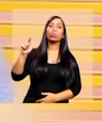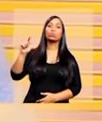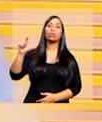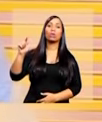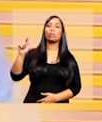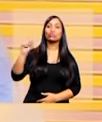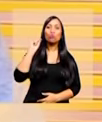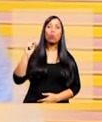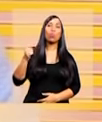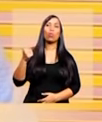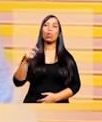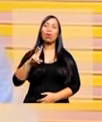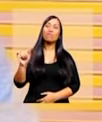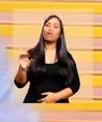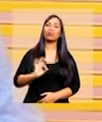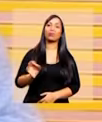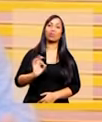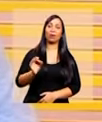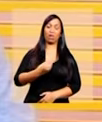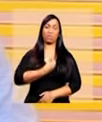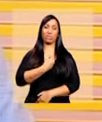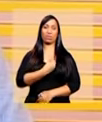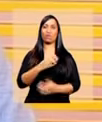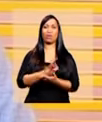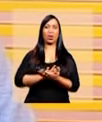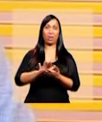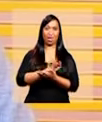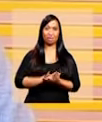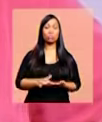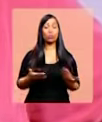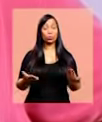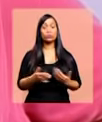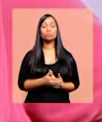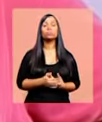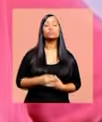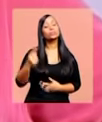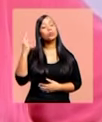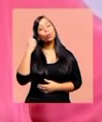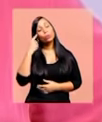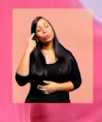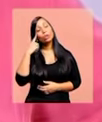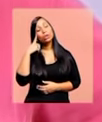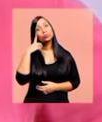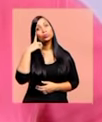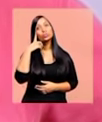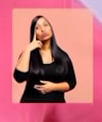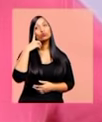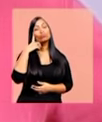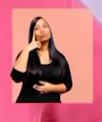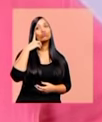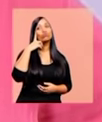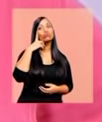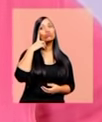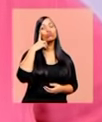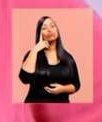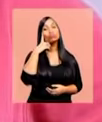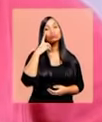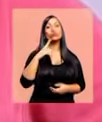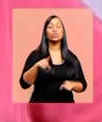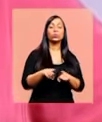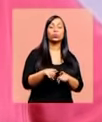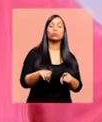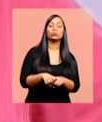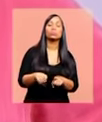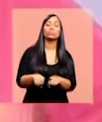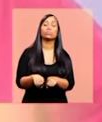segunda chance, não vai ser reencarnado ou ressuscitado? Mateus, eu penso que, além de ateu, eu